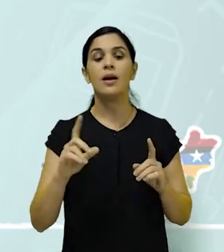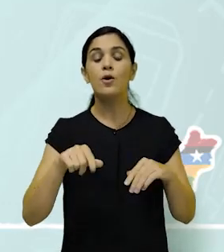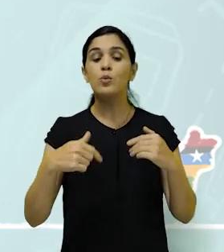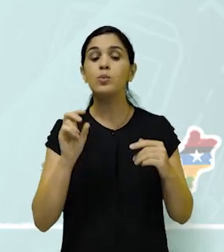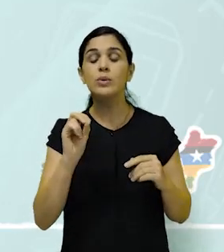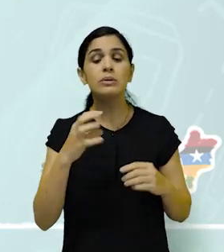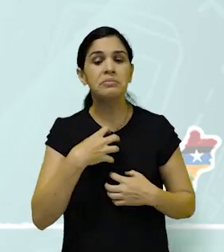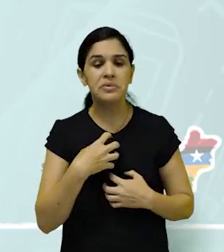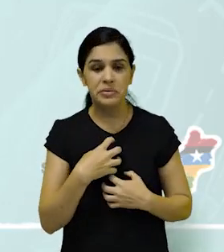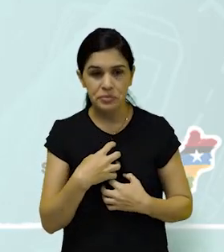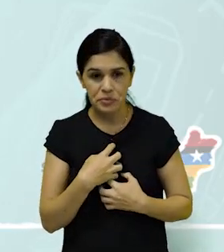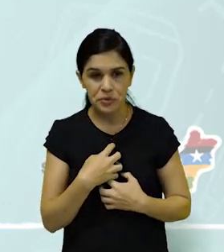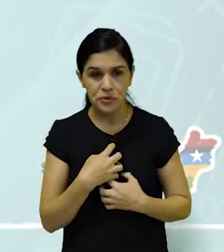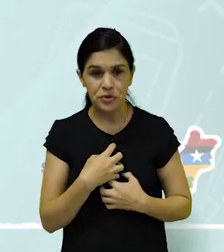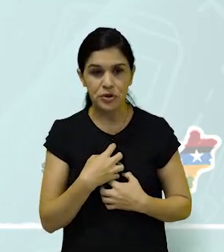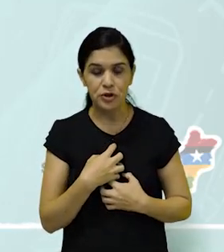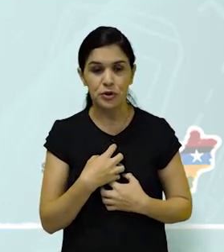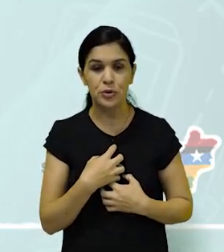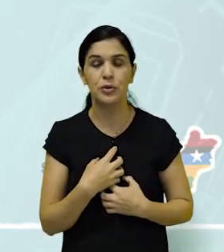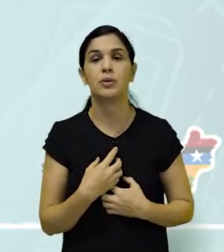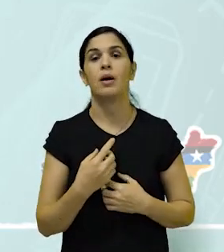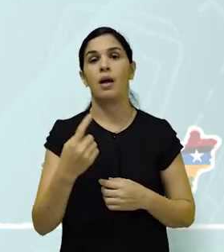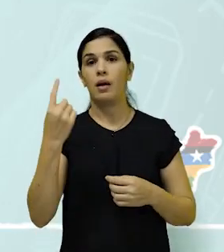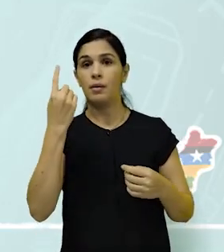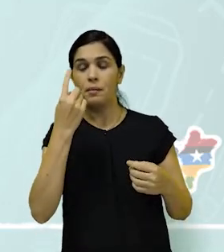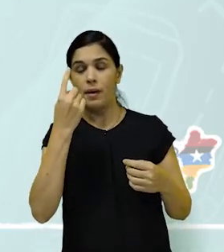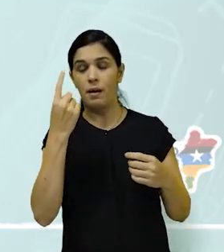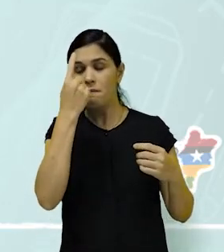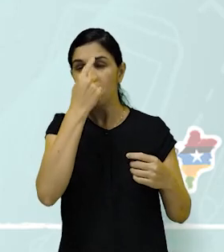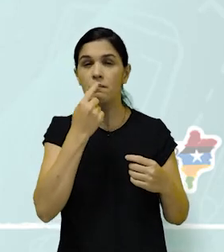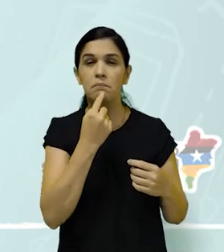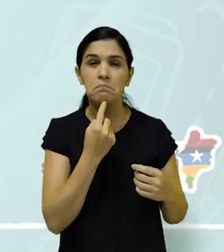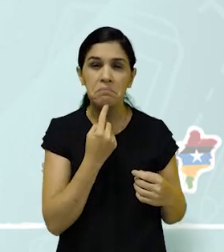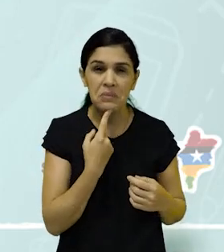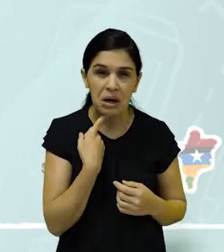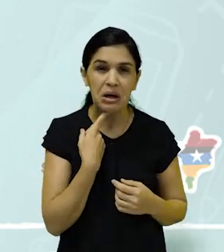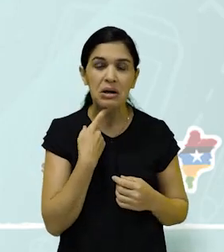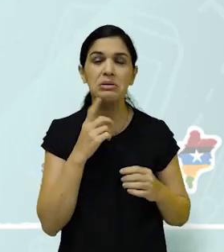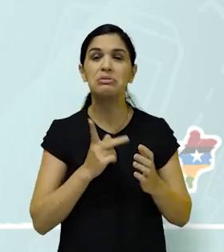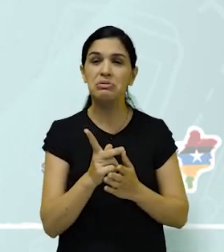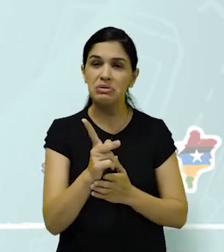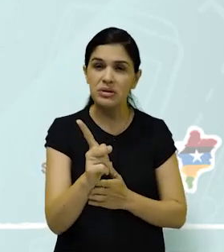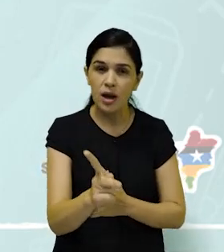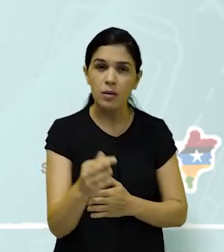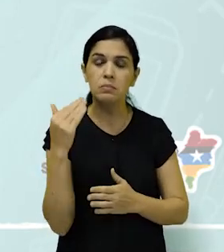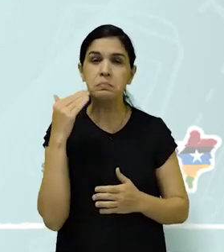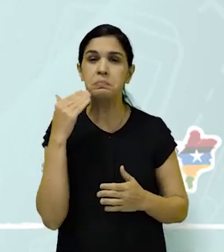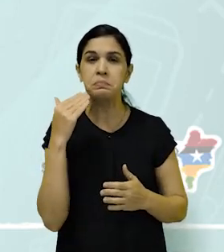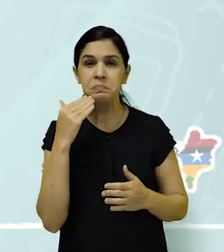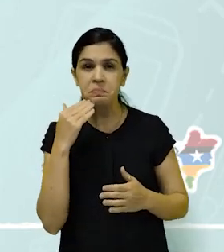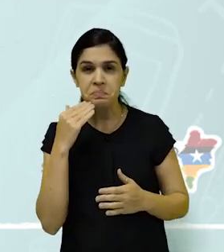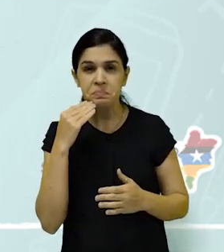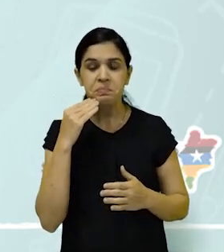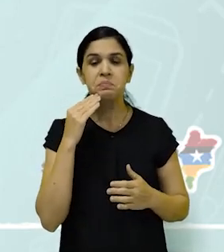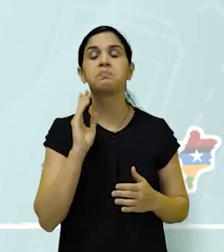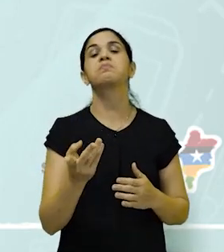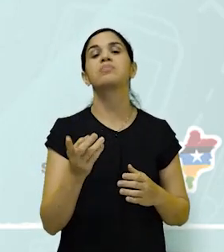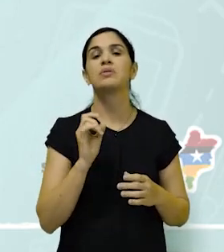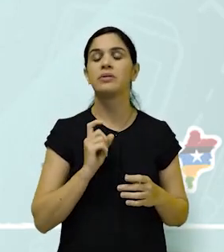é essa hipotermia, professor? É aquela pessoa que baixa a temperatura corporal, tá certo? Eu falei para vocês